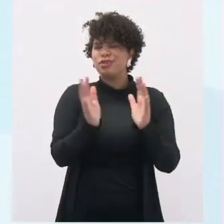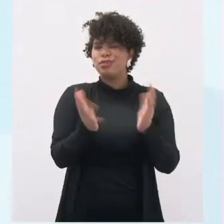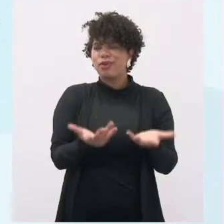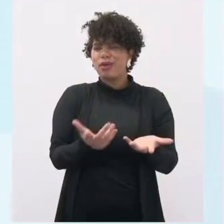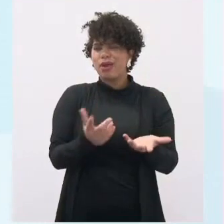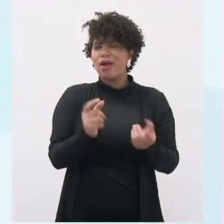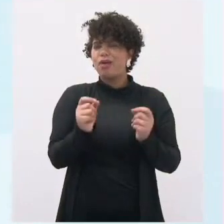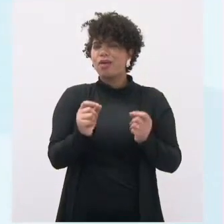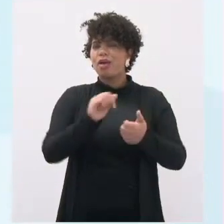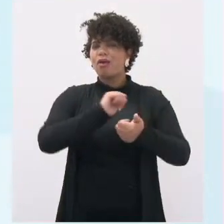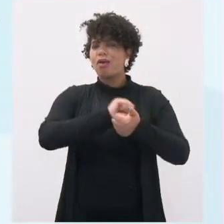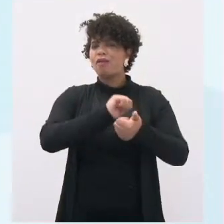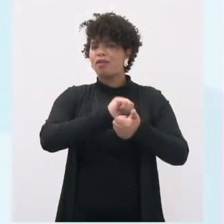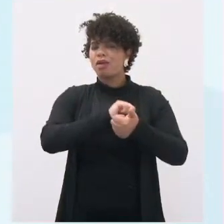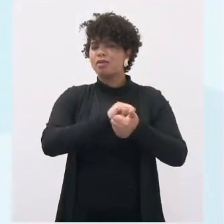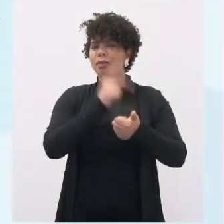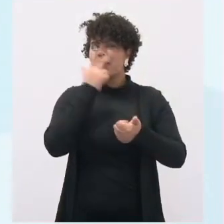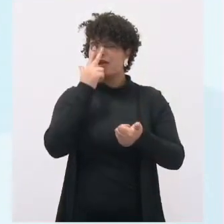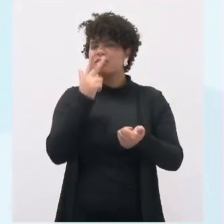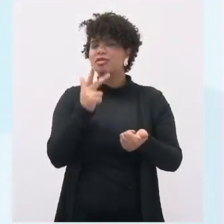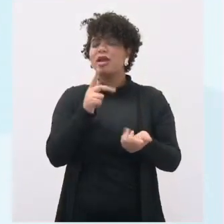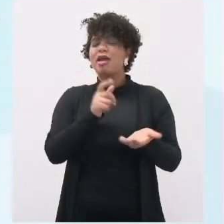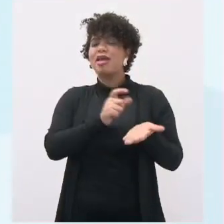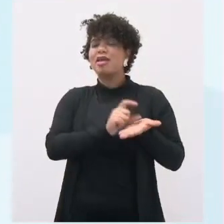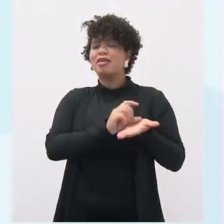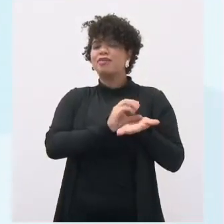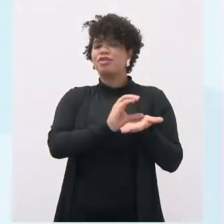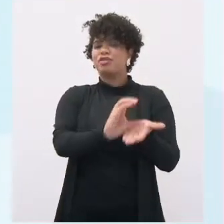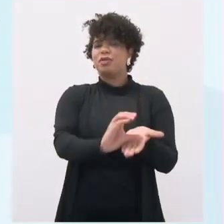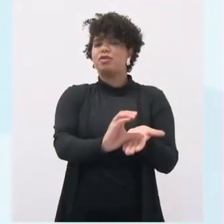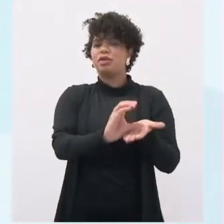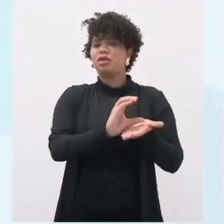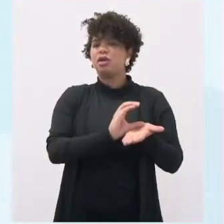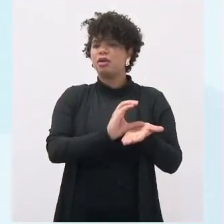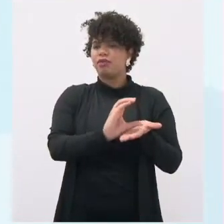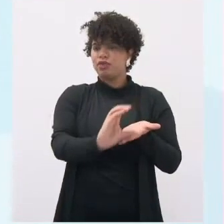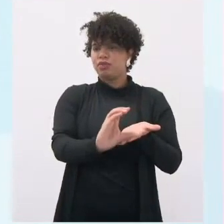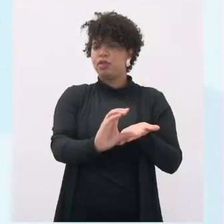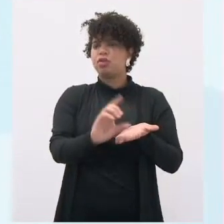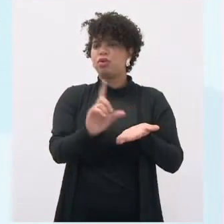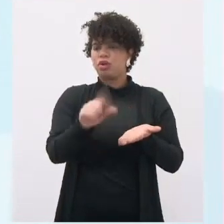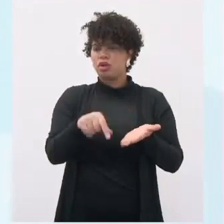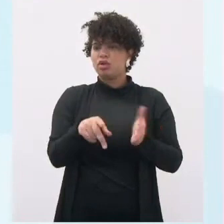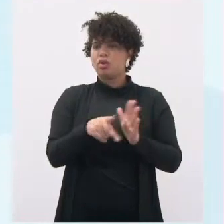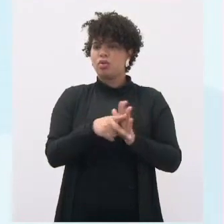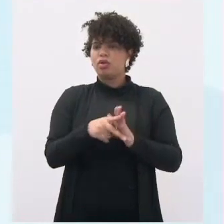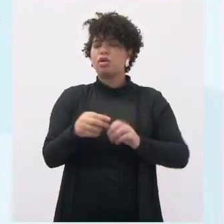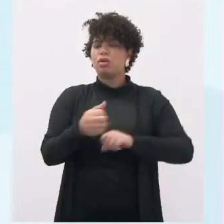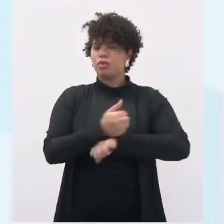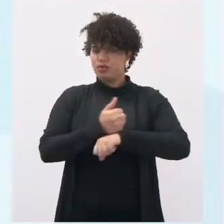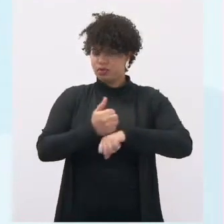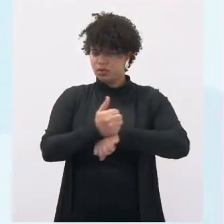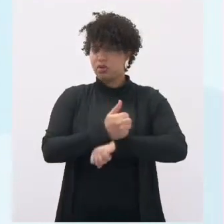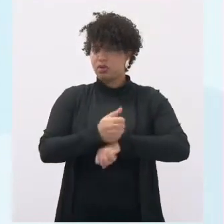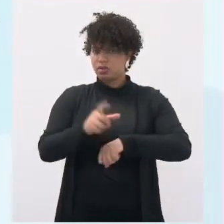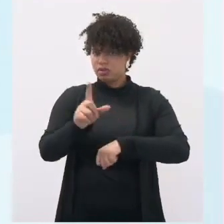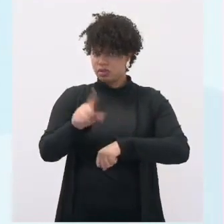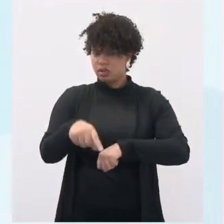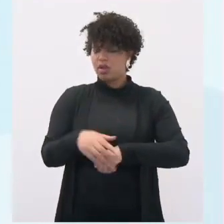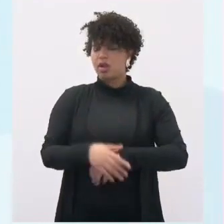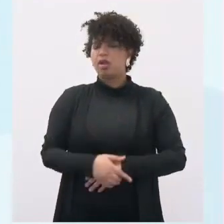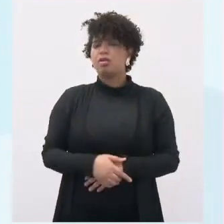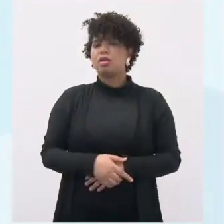nessa formação profissional, né? Então nós temos aqui o investimento na qualificação dos profissionais de educação, né? Profissionais